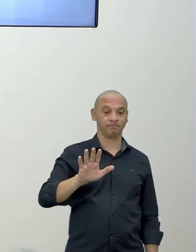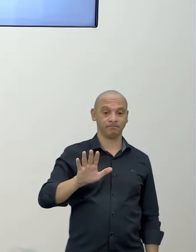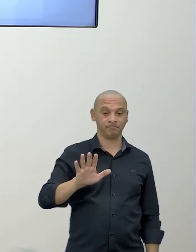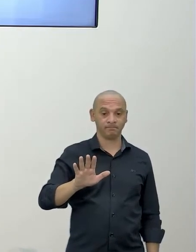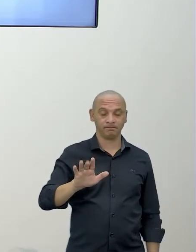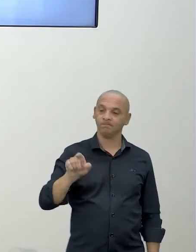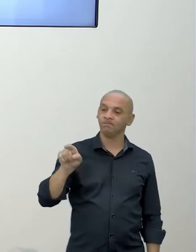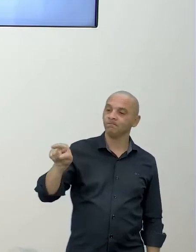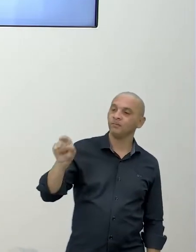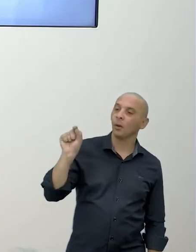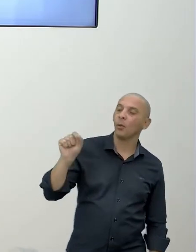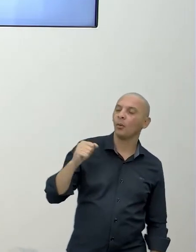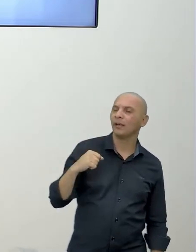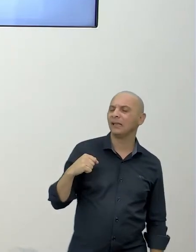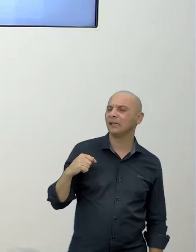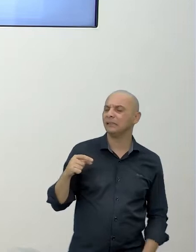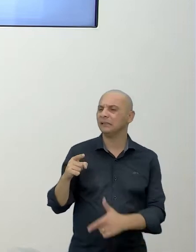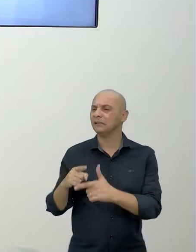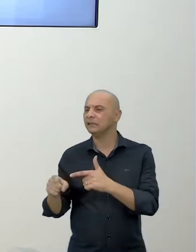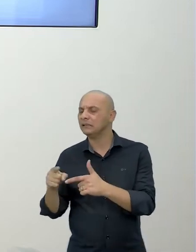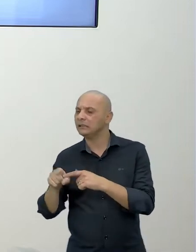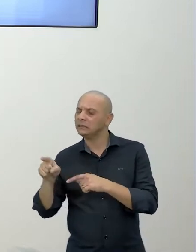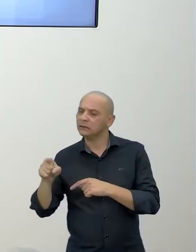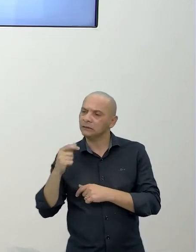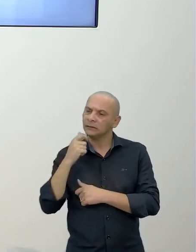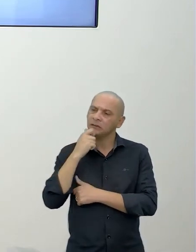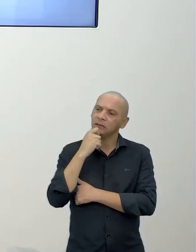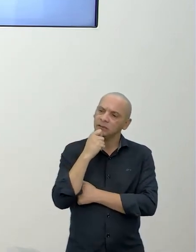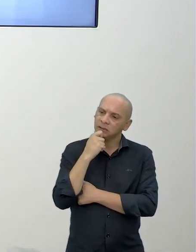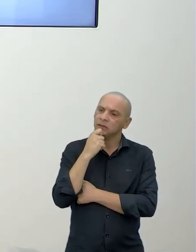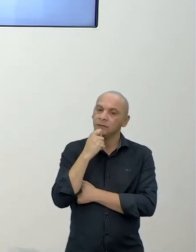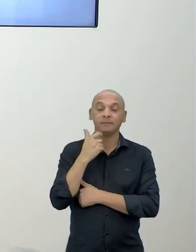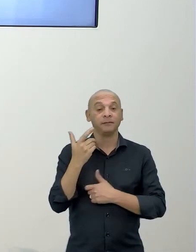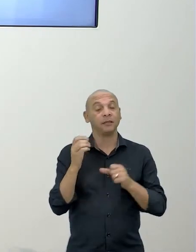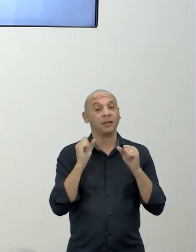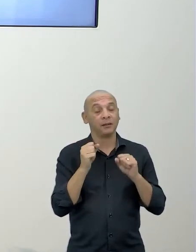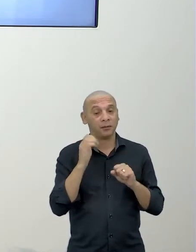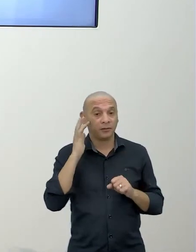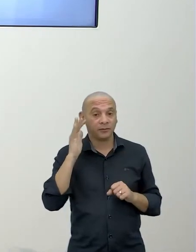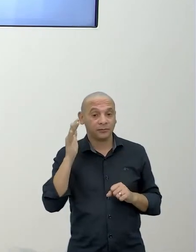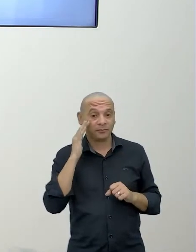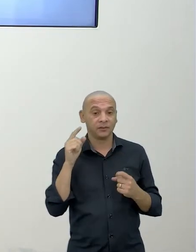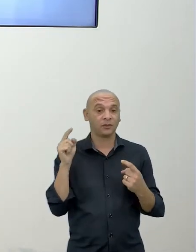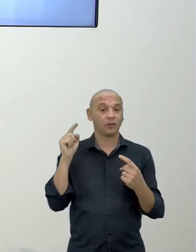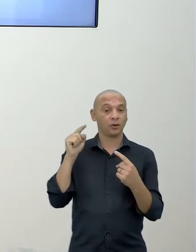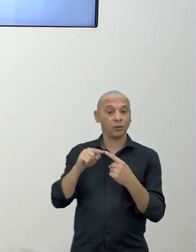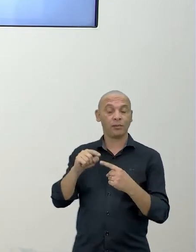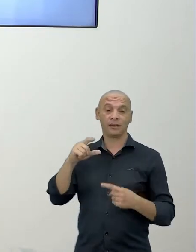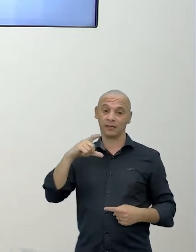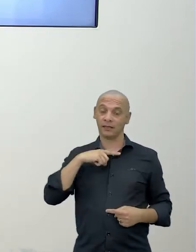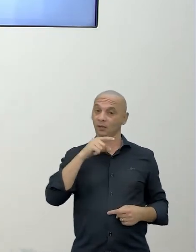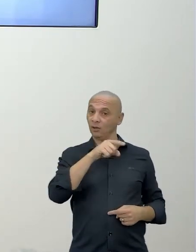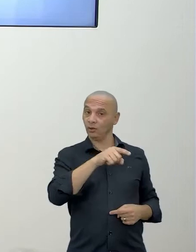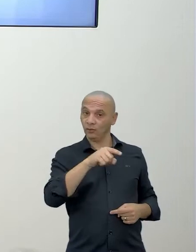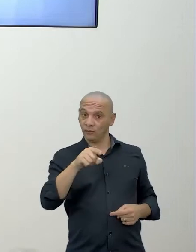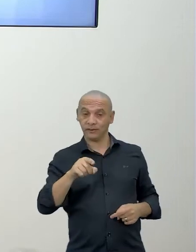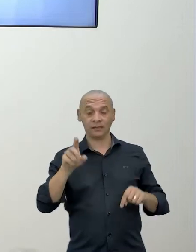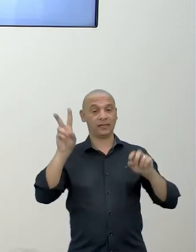tem aquela questão de, eu entendi até aqui, mas E essa questão aqui? E esse problema